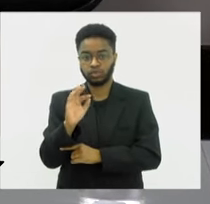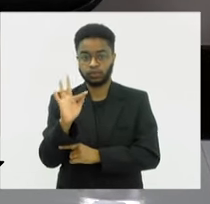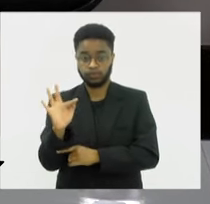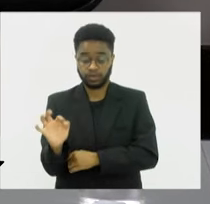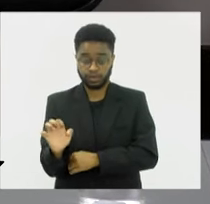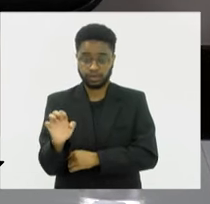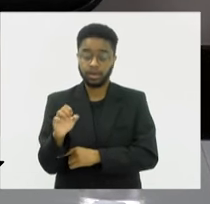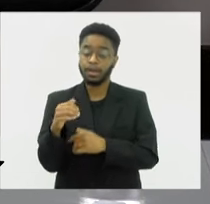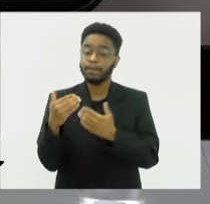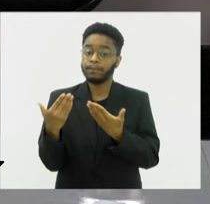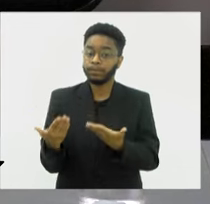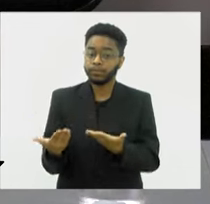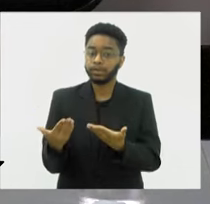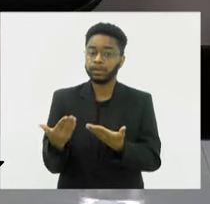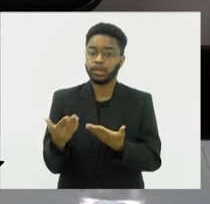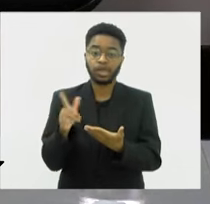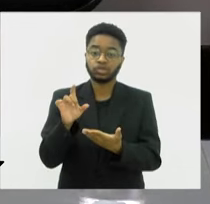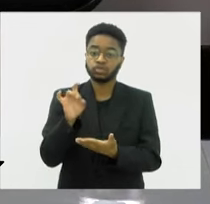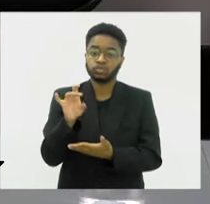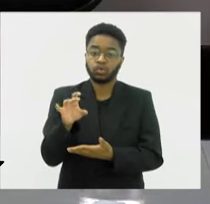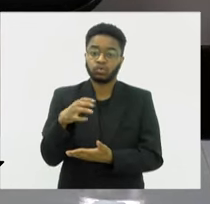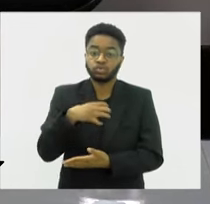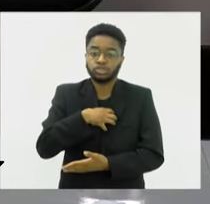porque aí é meramente forma.